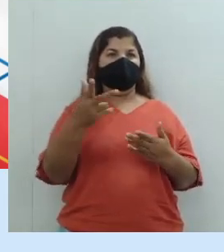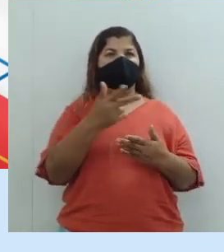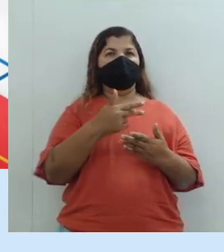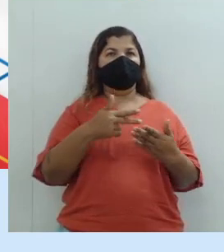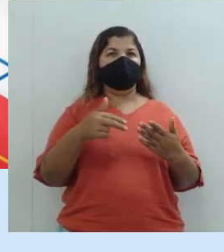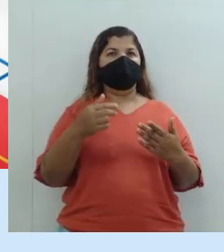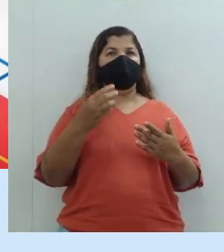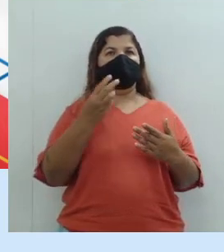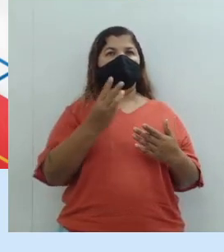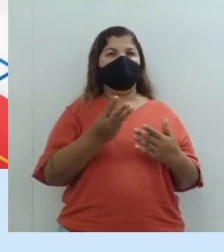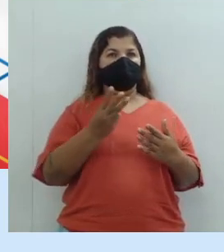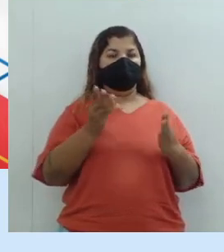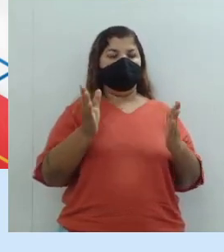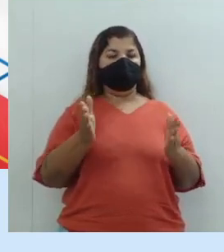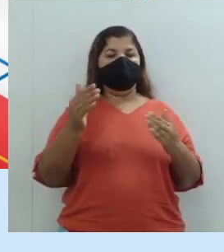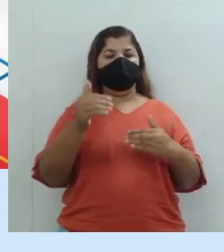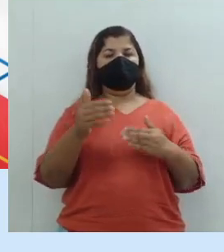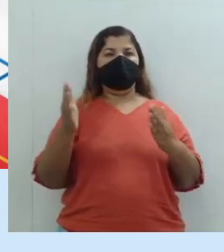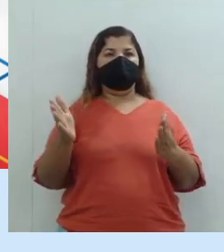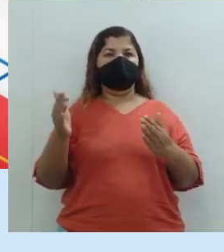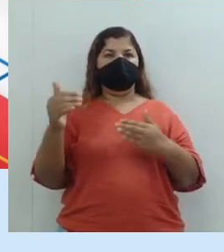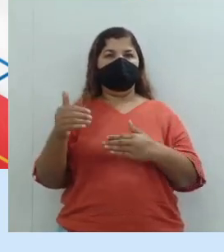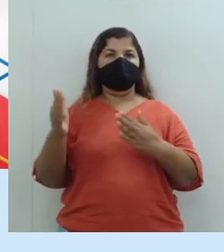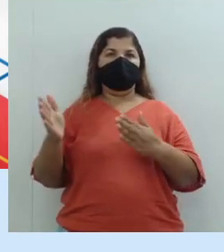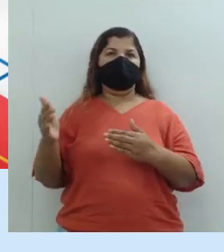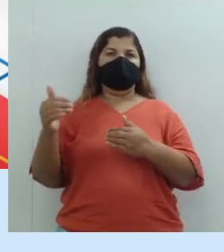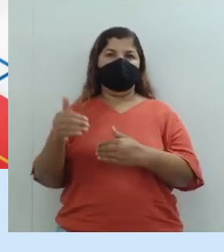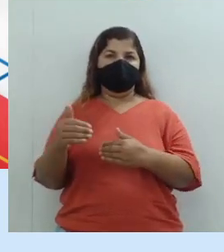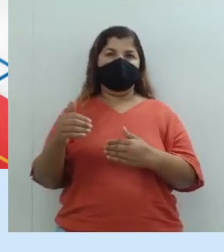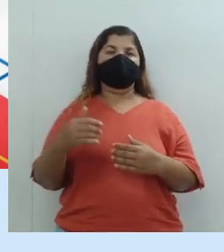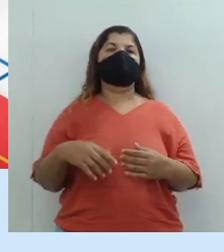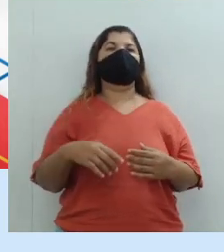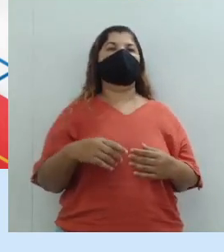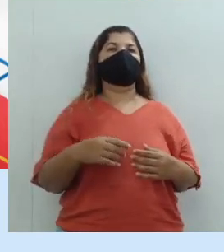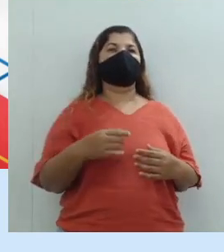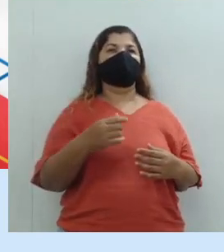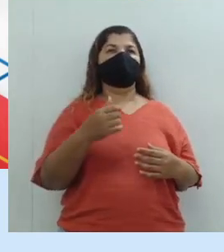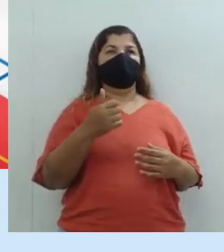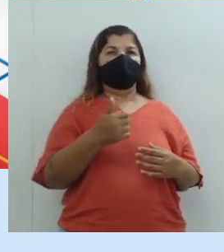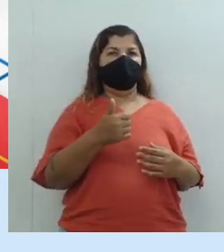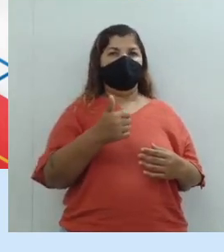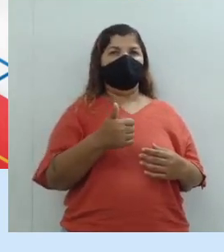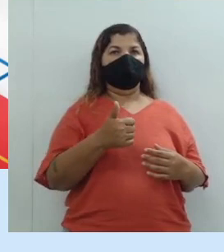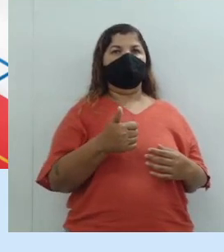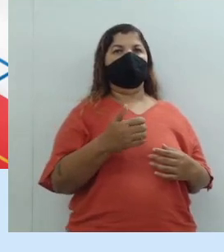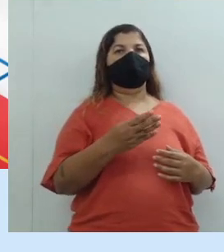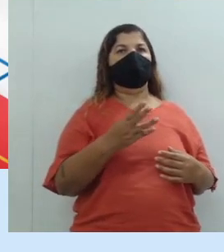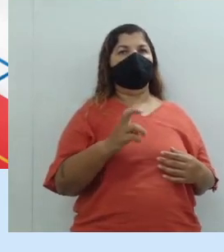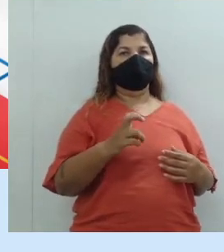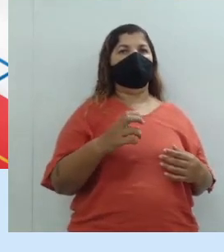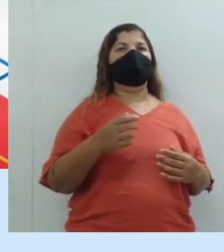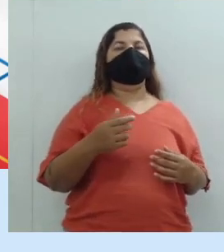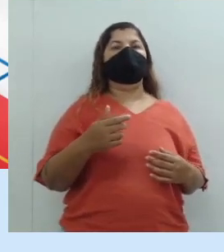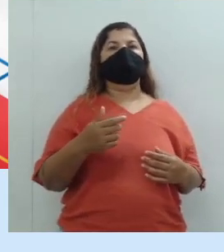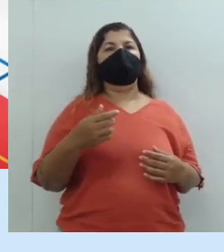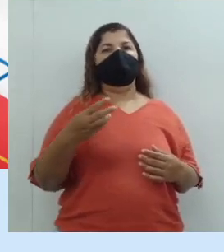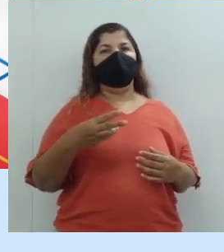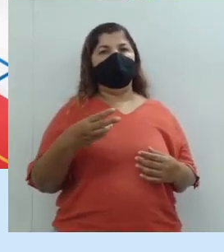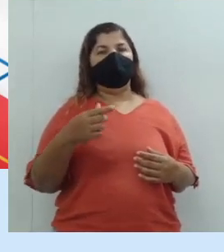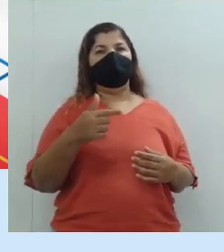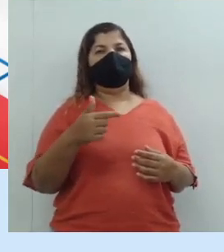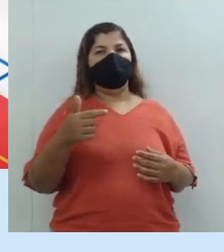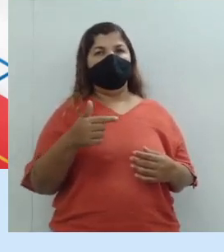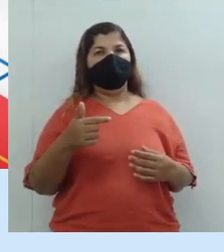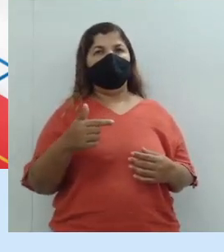massas M1 igual a 45 kg, M2 igual a 22 kg e M3 igual a 33